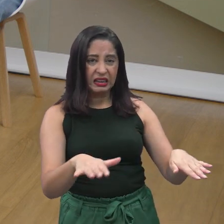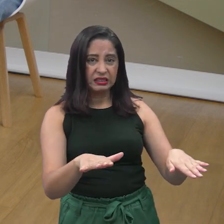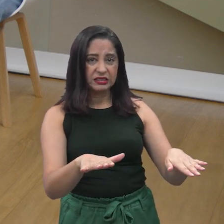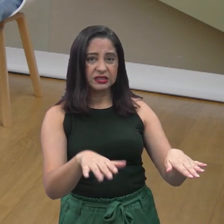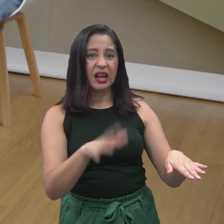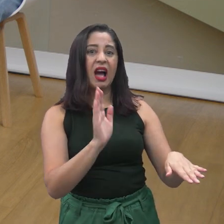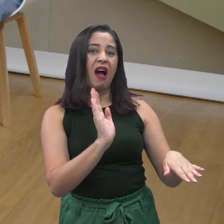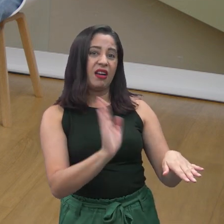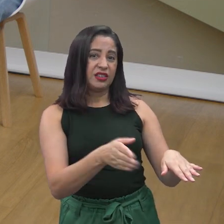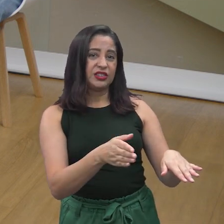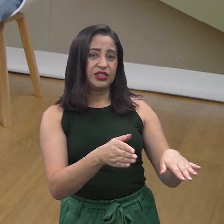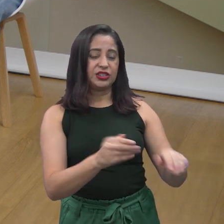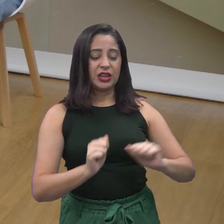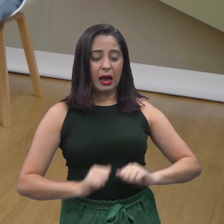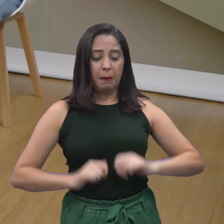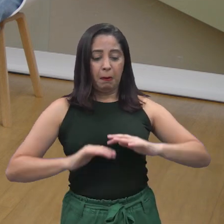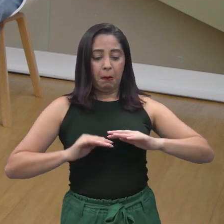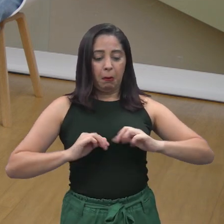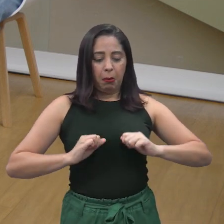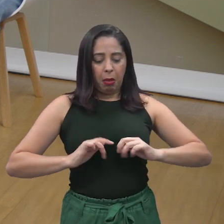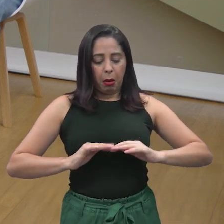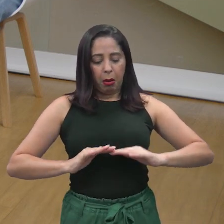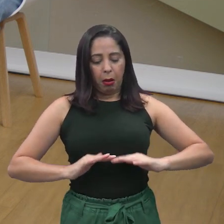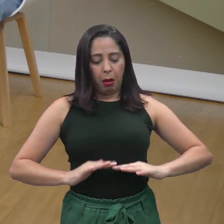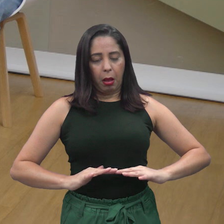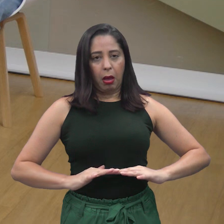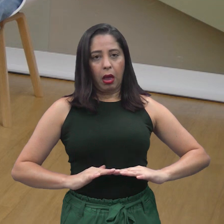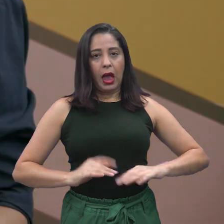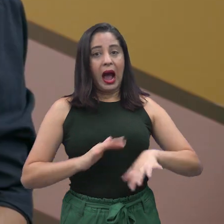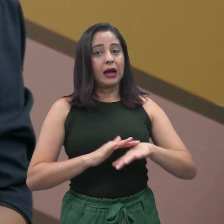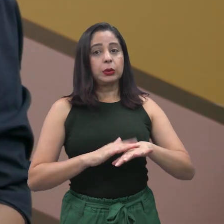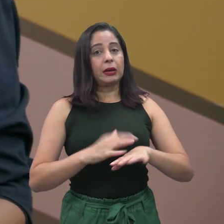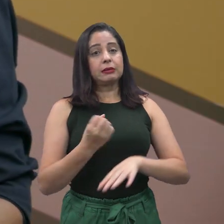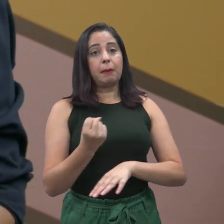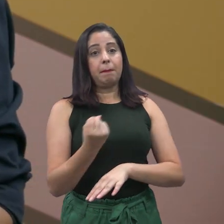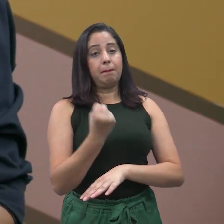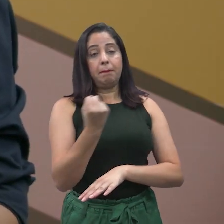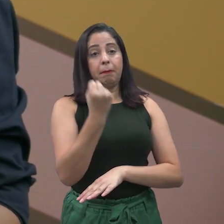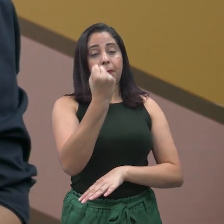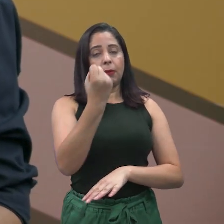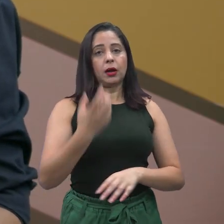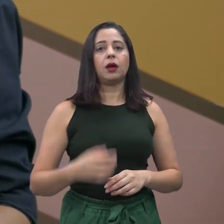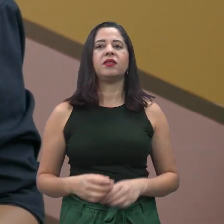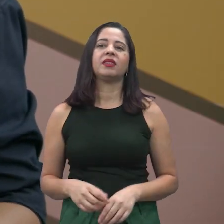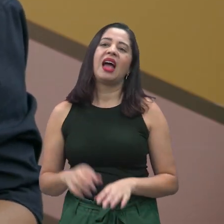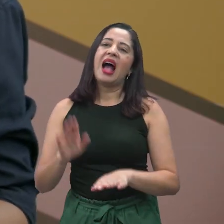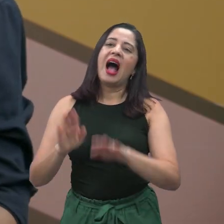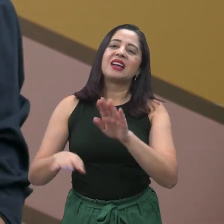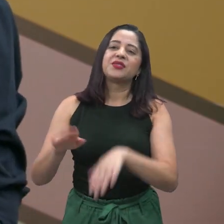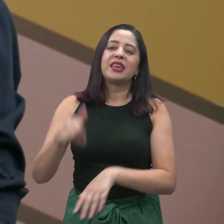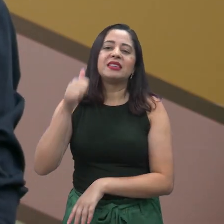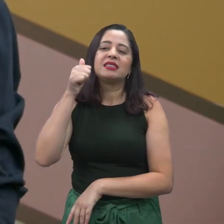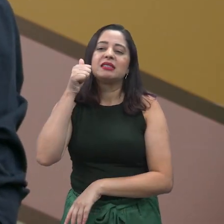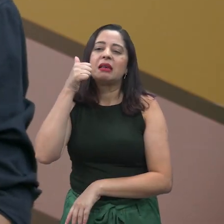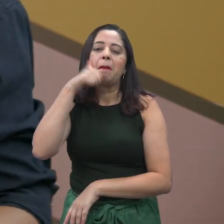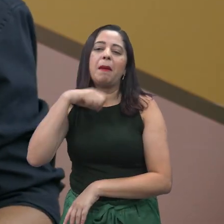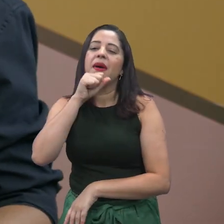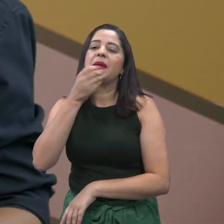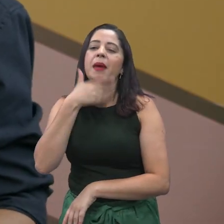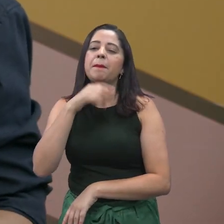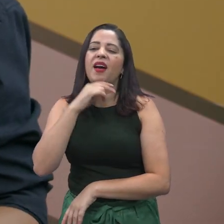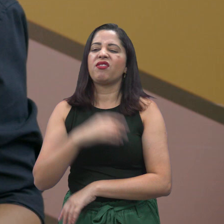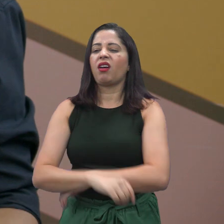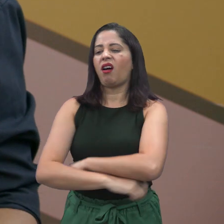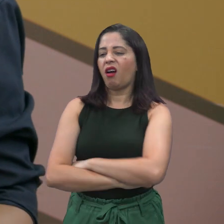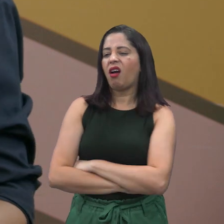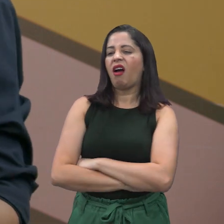um pouco abaixo, né, do que seria o ideal. Às vezes a gente pega até pais, assim, ficaram chateados porque a escola chamou, porque meu filho teve uma